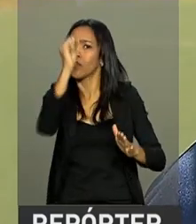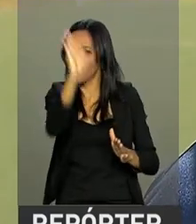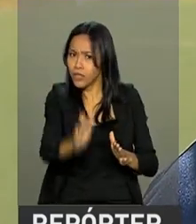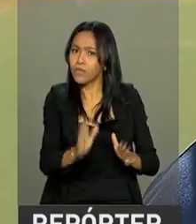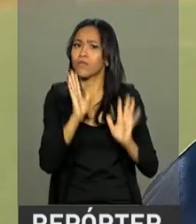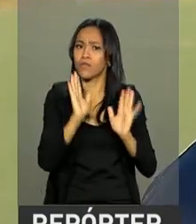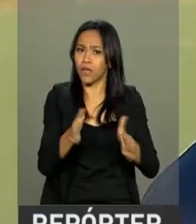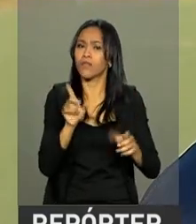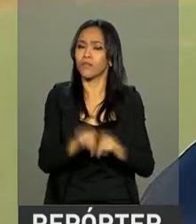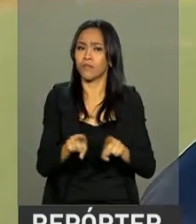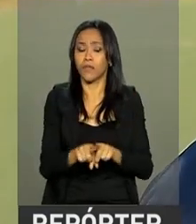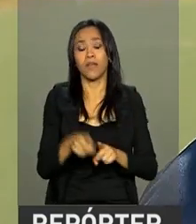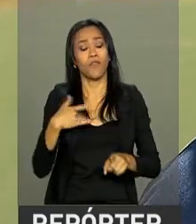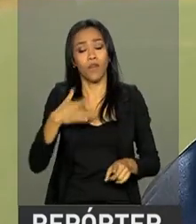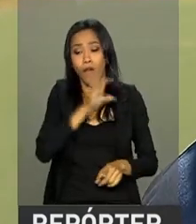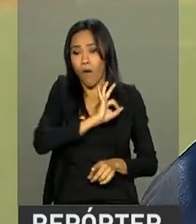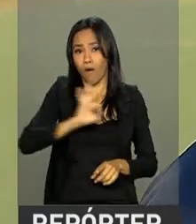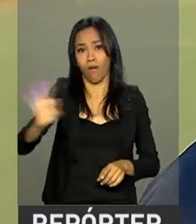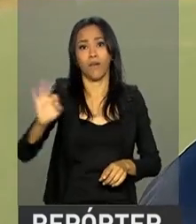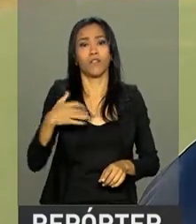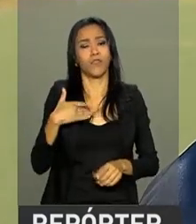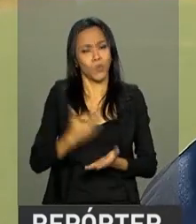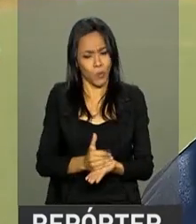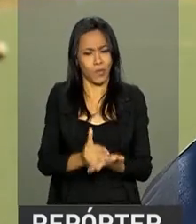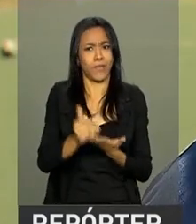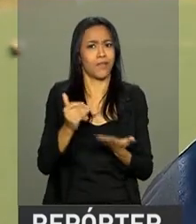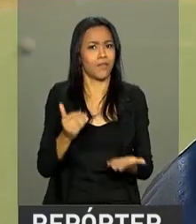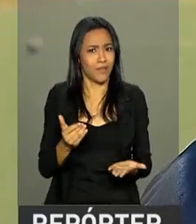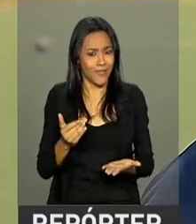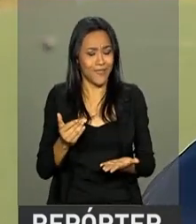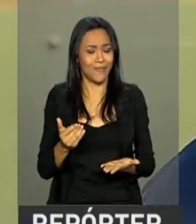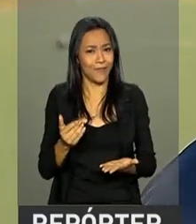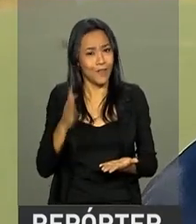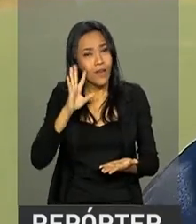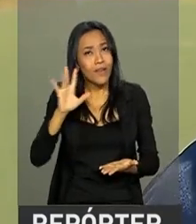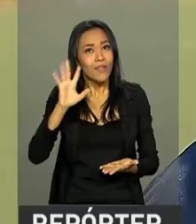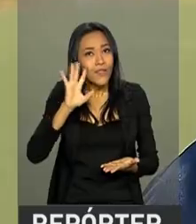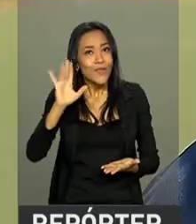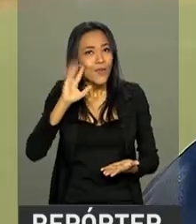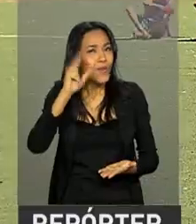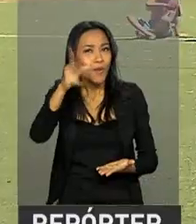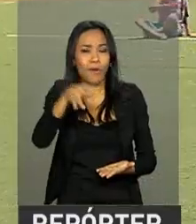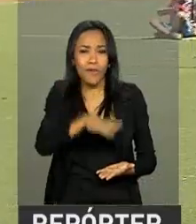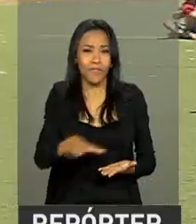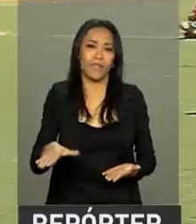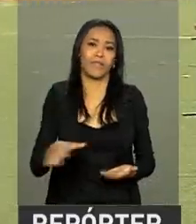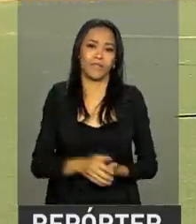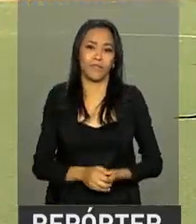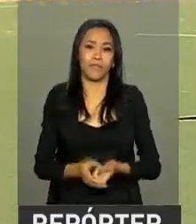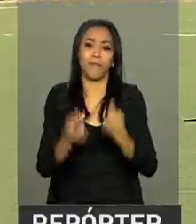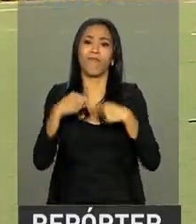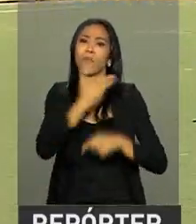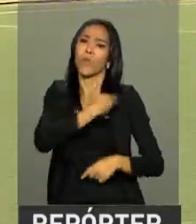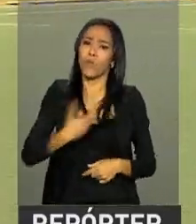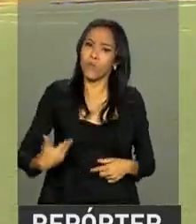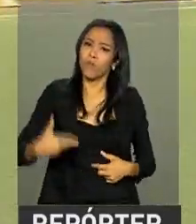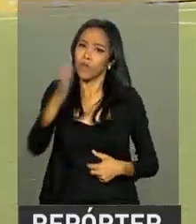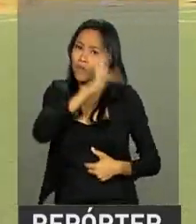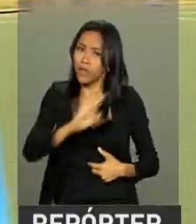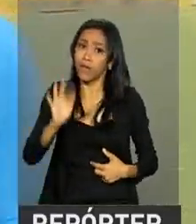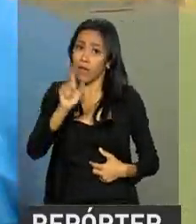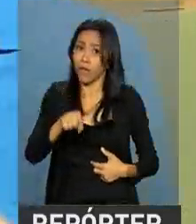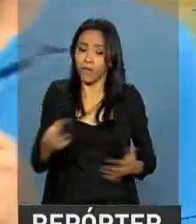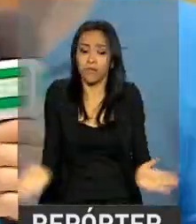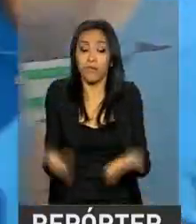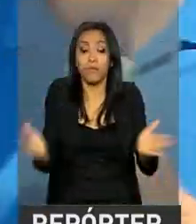então pra mim foi foi muito bacana e o começo foi sonhando como toda criança o governo federal quer incentivar a prática